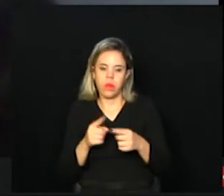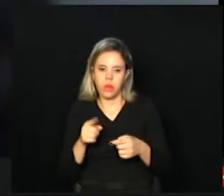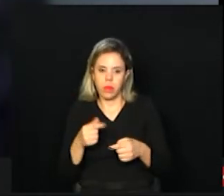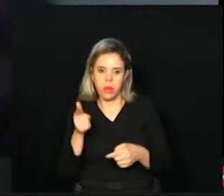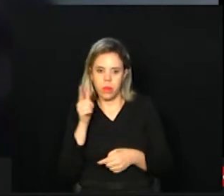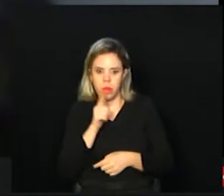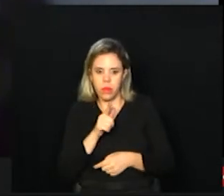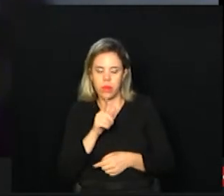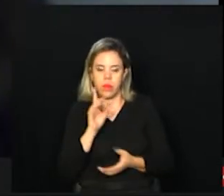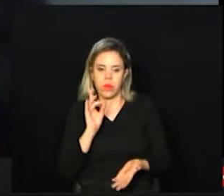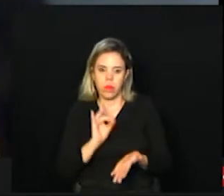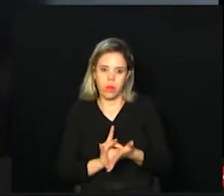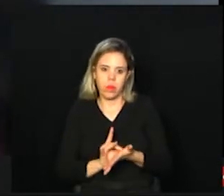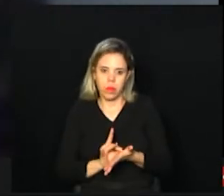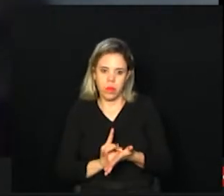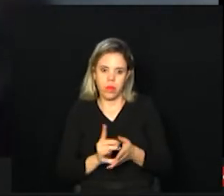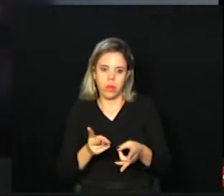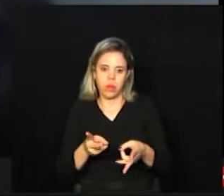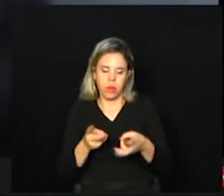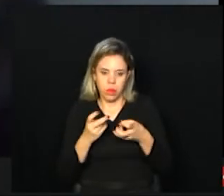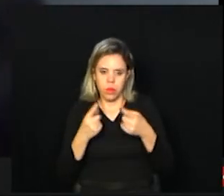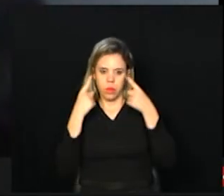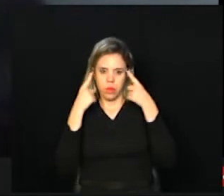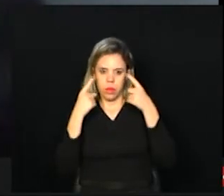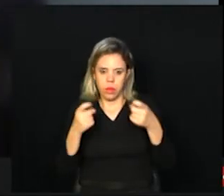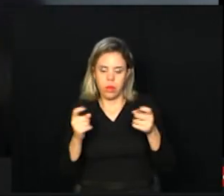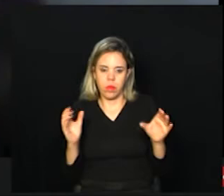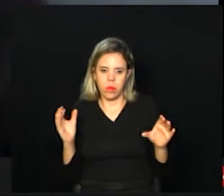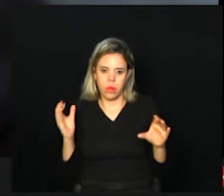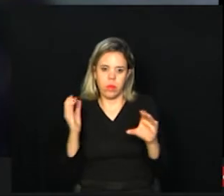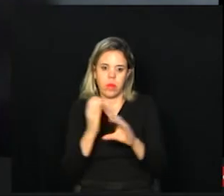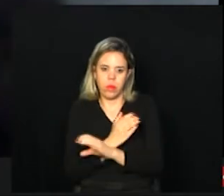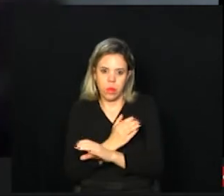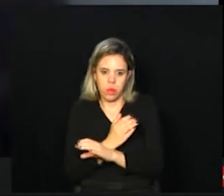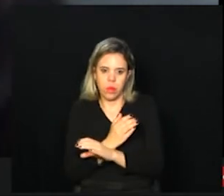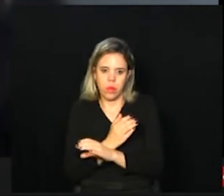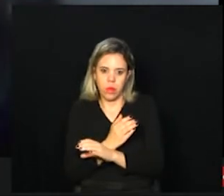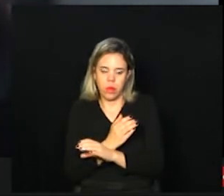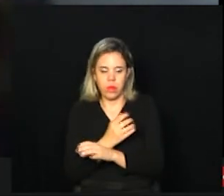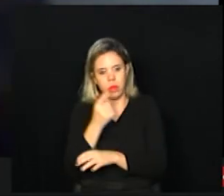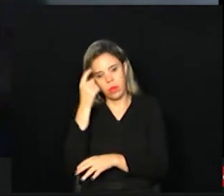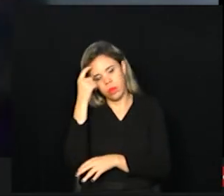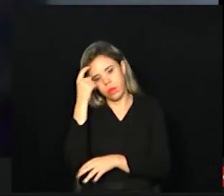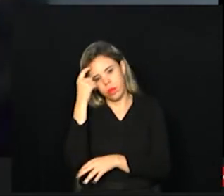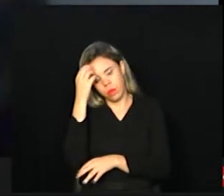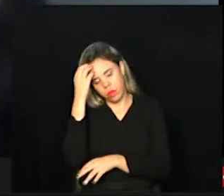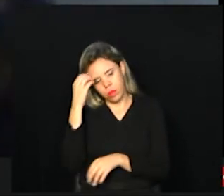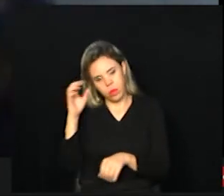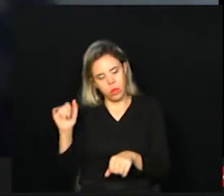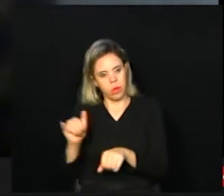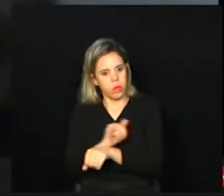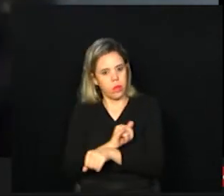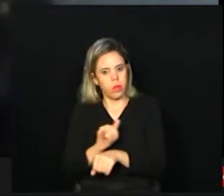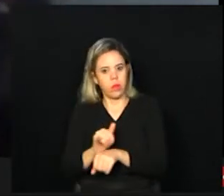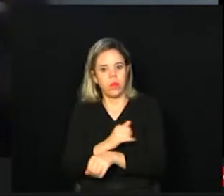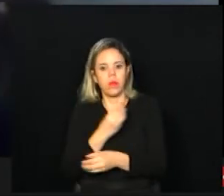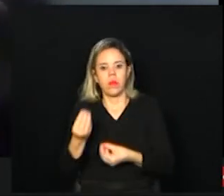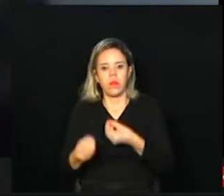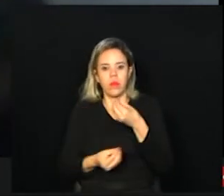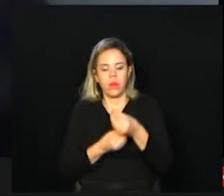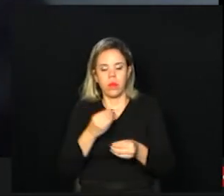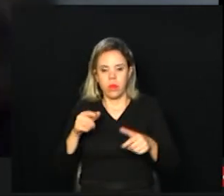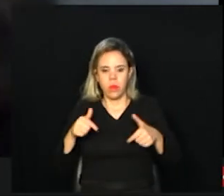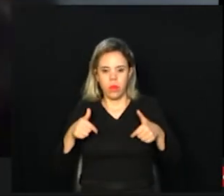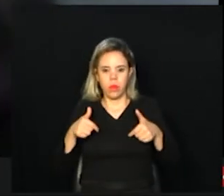consegue, de fato, olhar para a violência na sua totalidade e, a partir daí, pensar estratégias de como a gente vai atuar